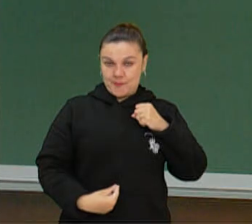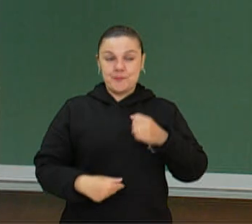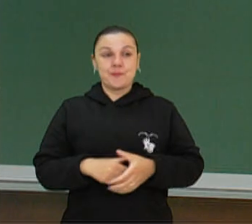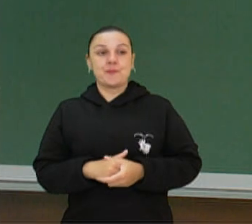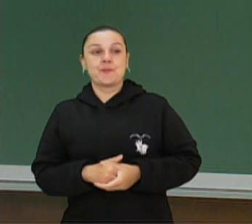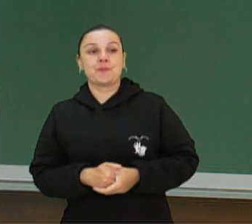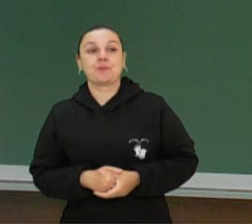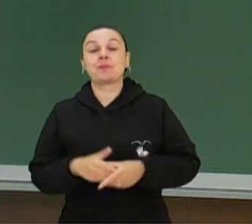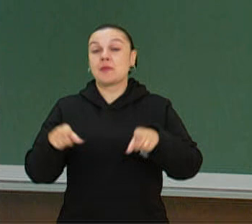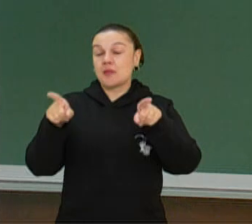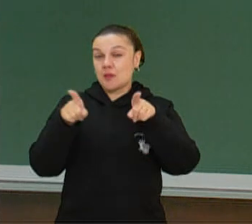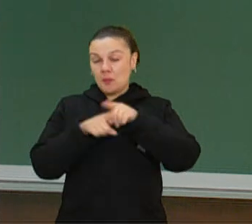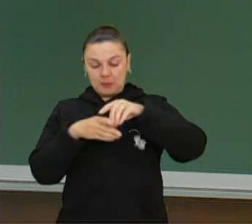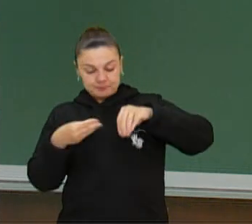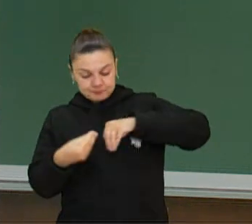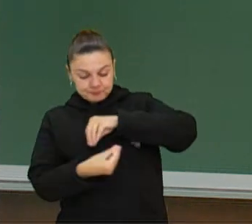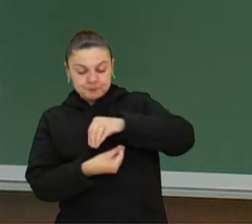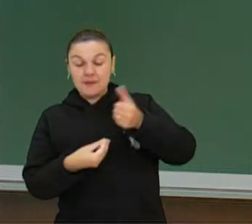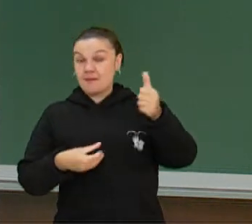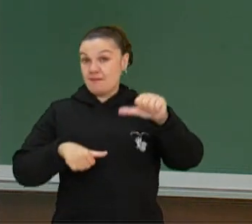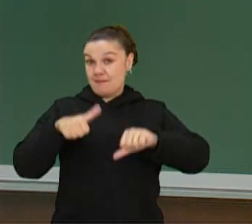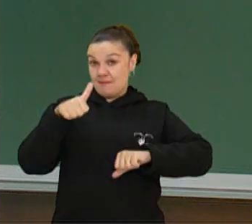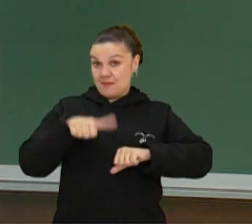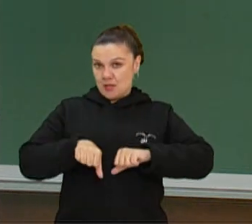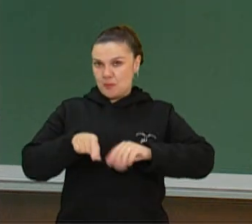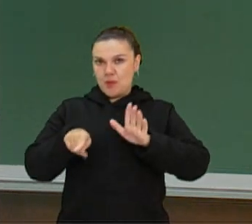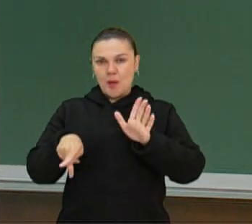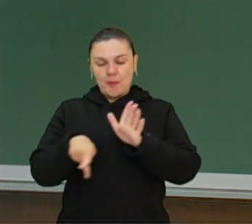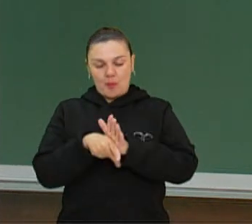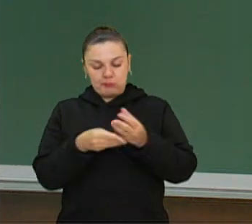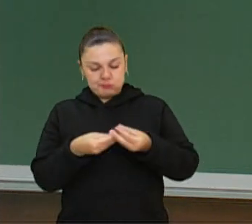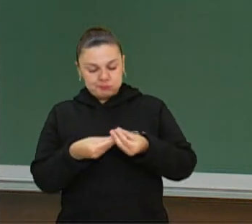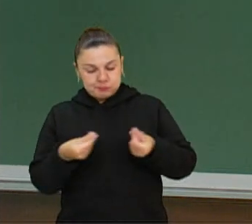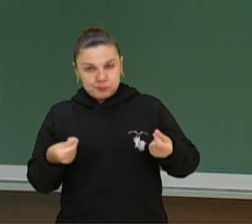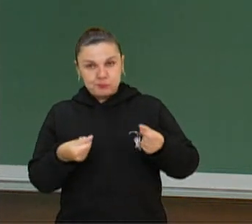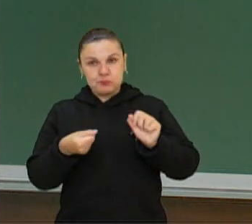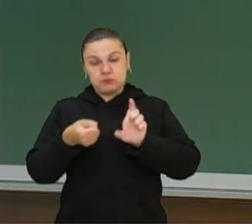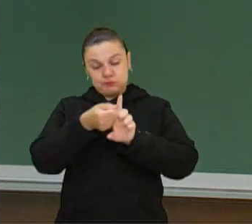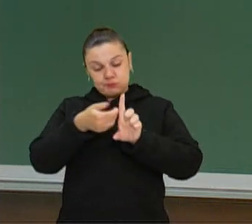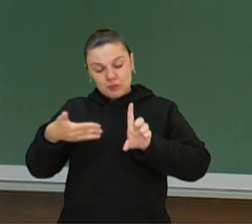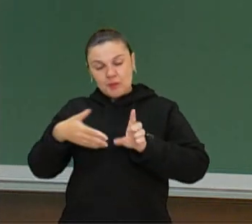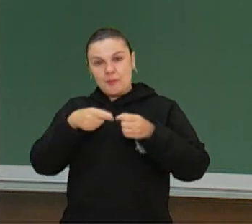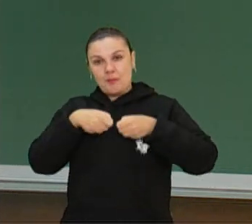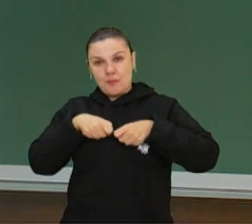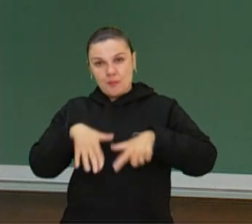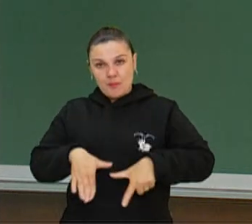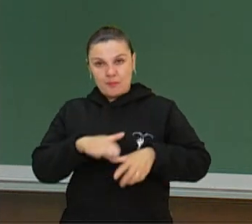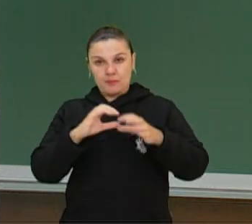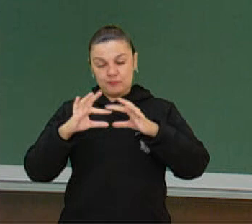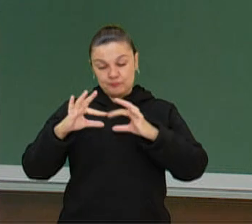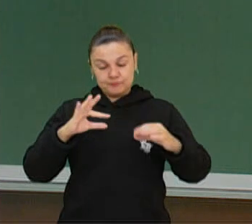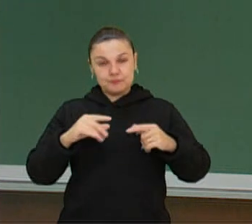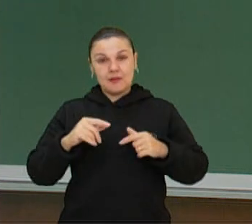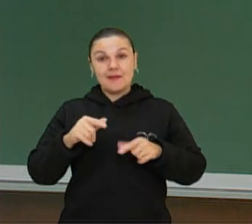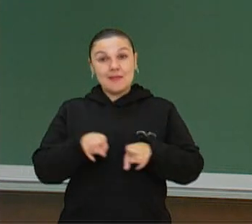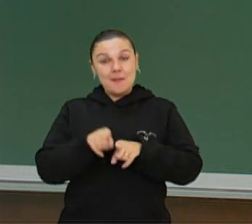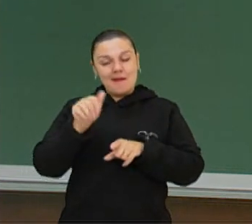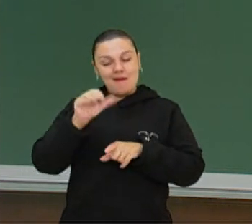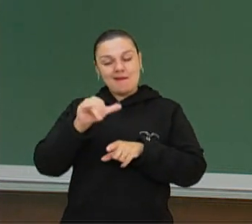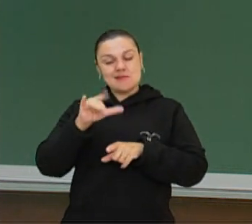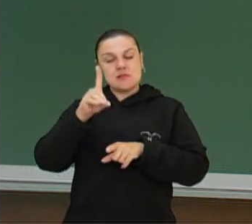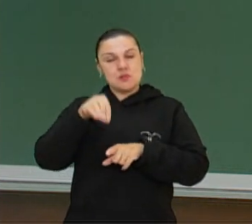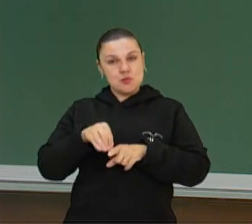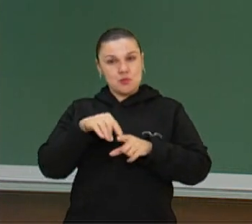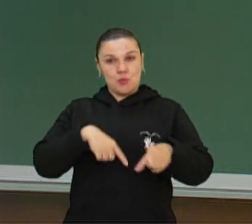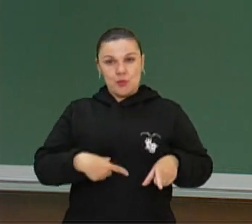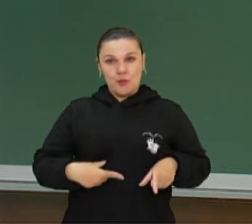digestão. E nós temos os processos químicos, que é a ação enzimática e a produção de ácido clorídrico pelo estômago. Isso é importante